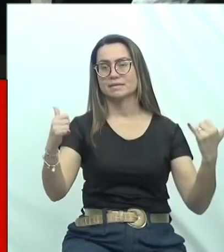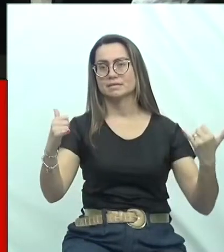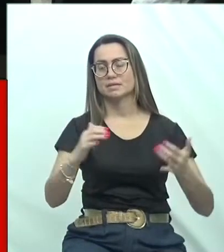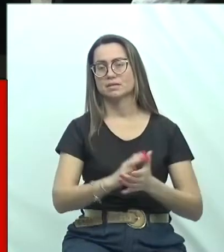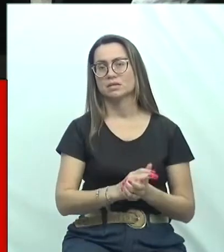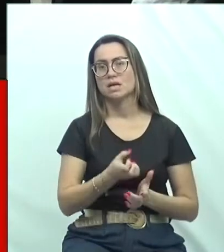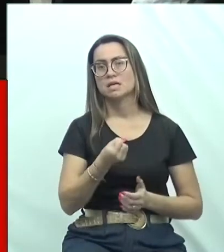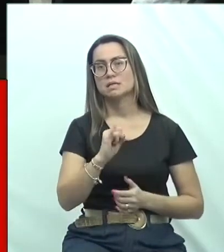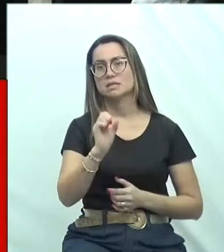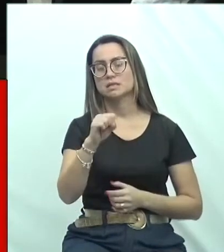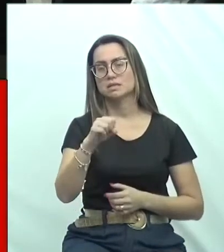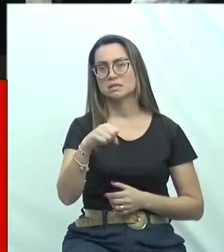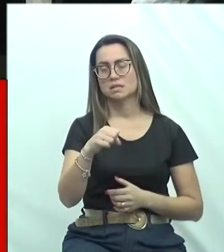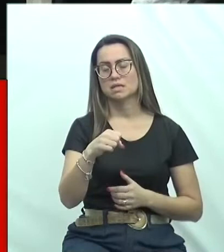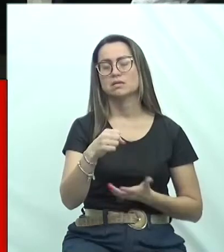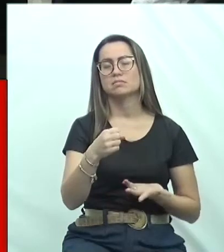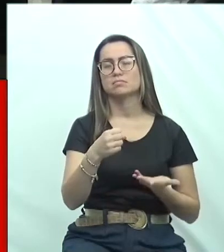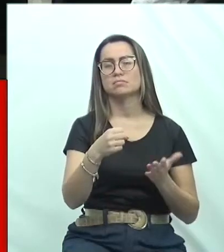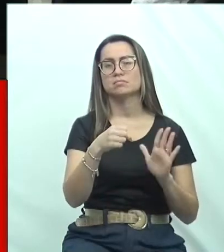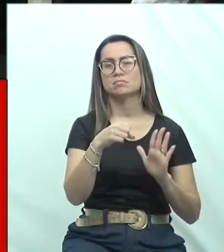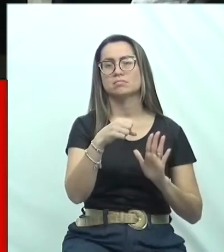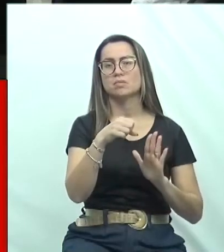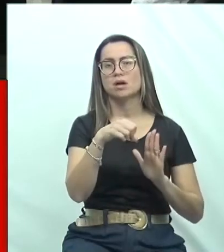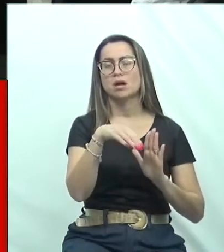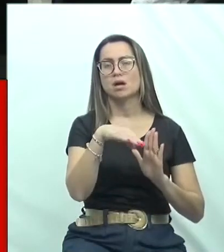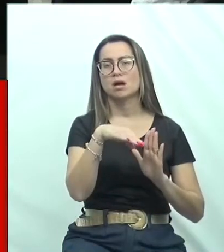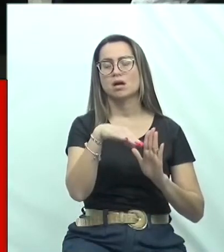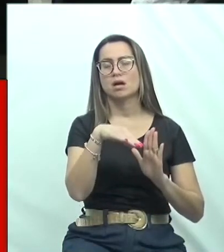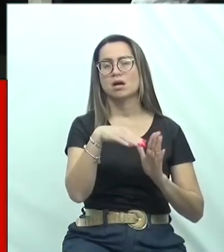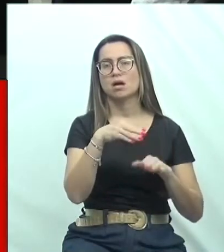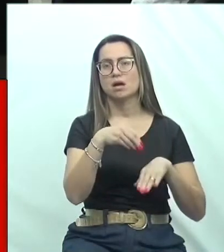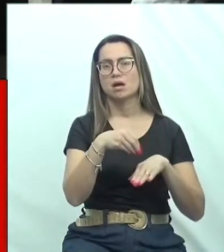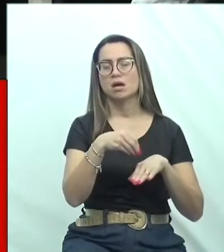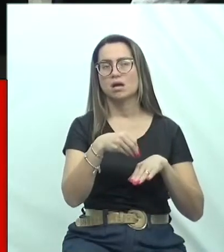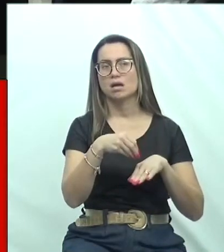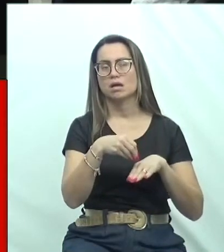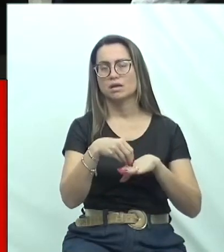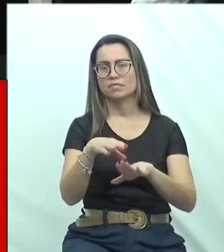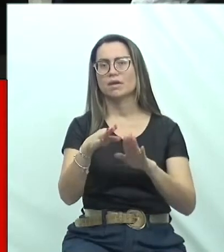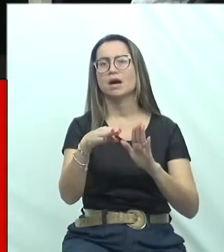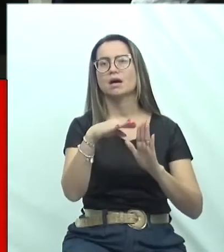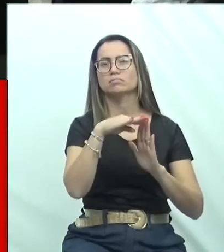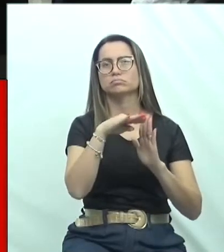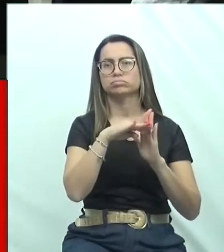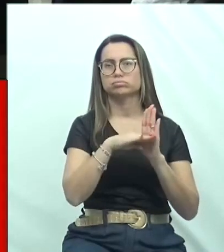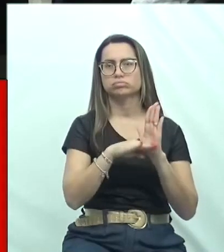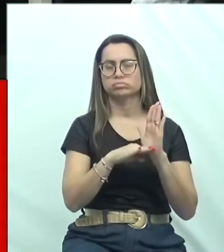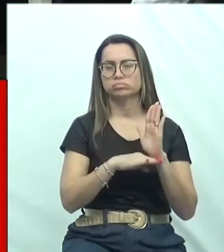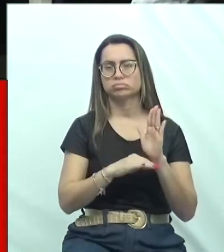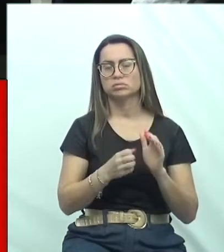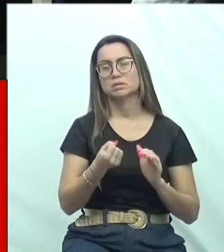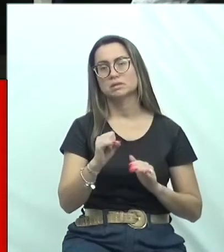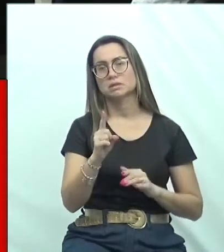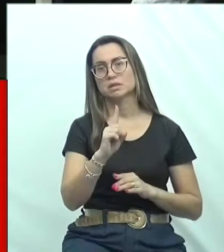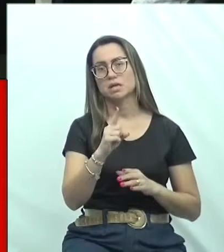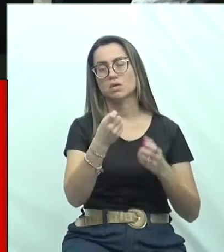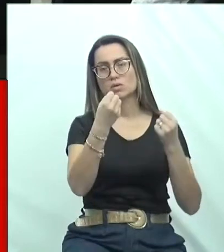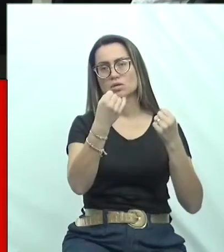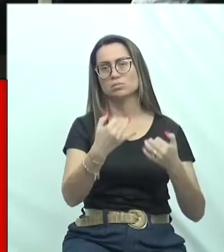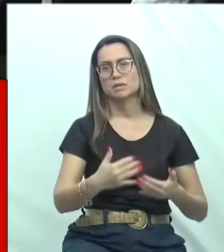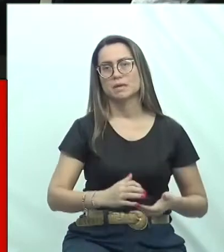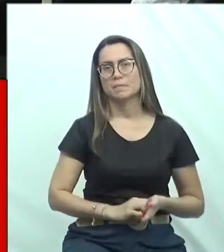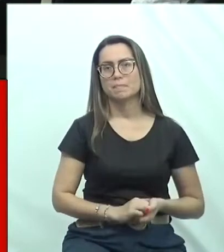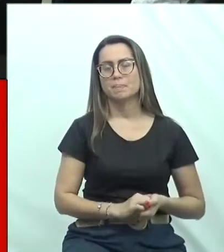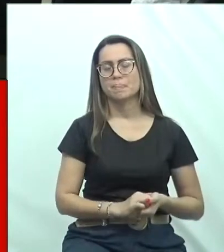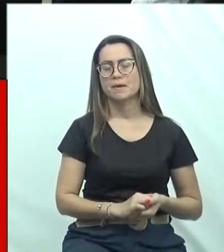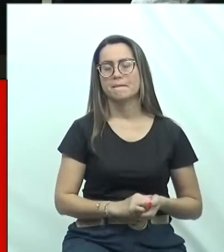afirmativo, enviar relatório dos estudos realizados e, em caso negativo, justifique. O requerimento está em discussão.